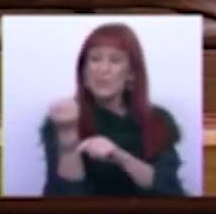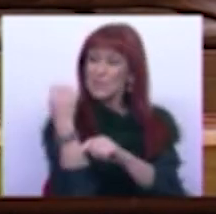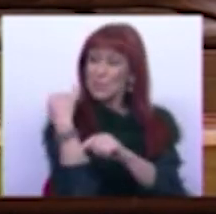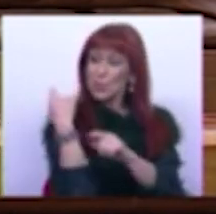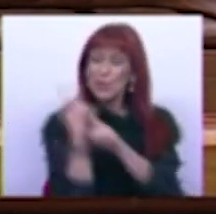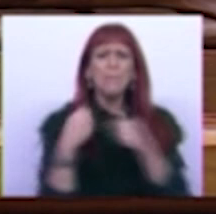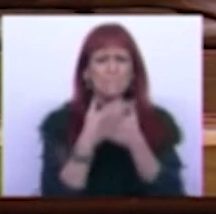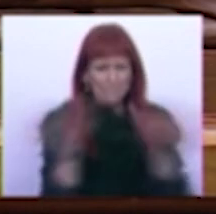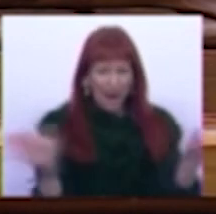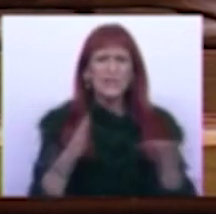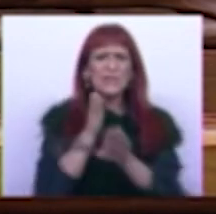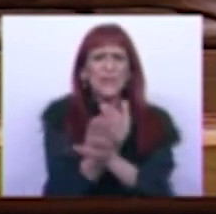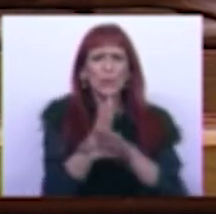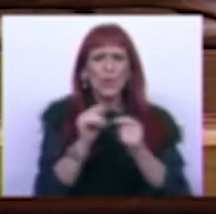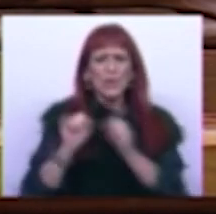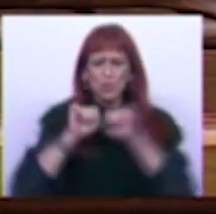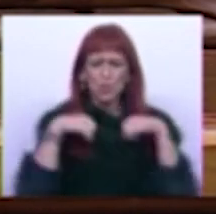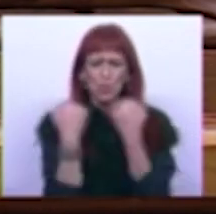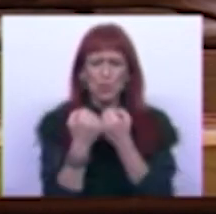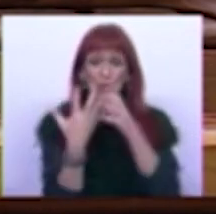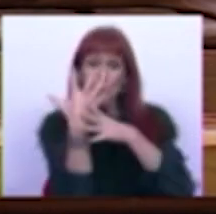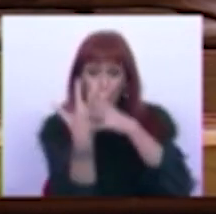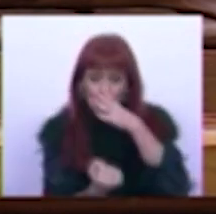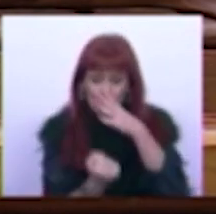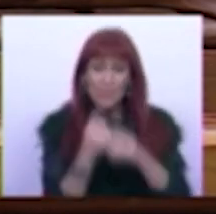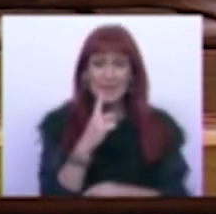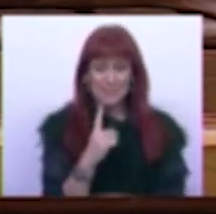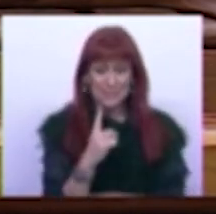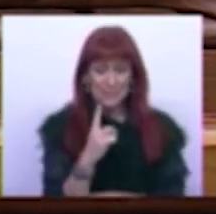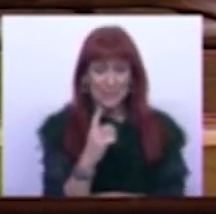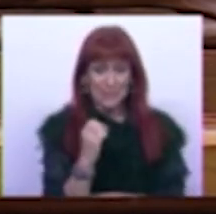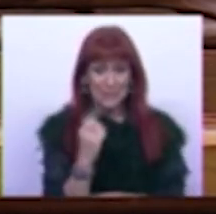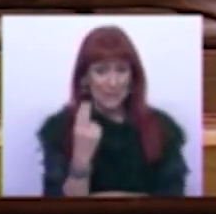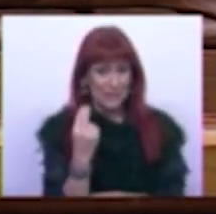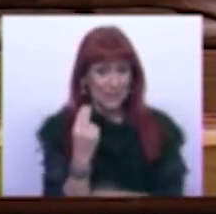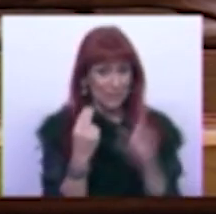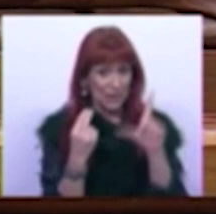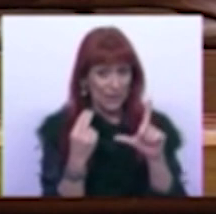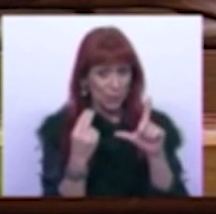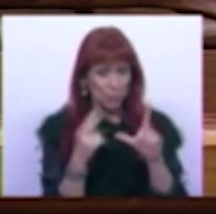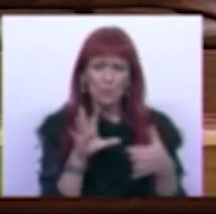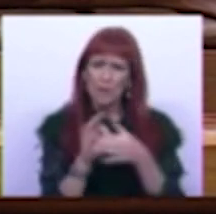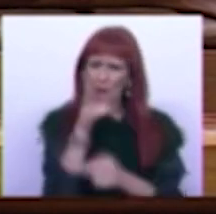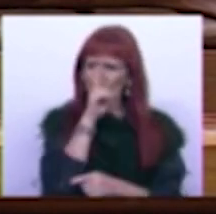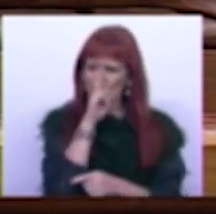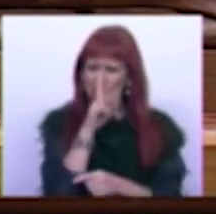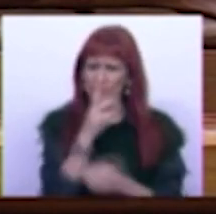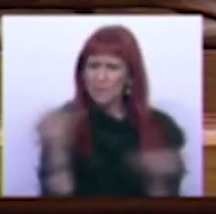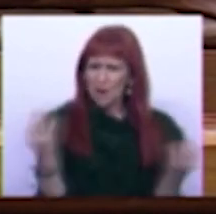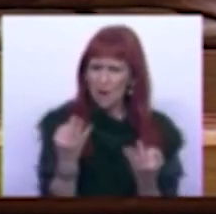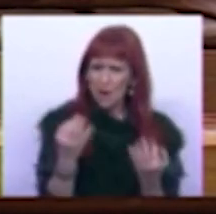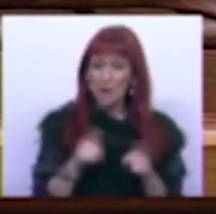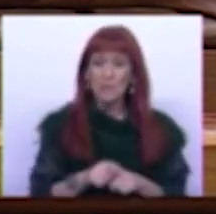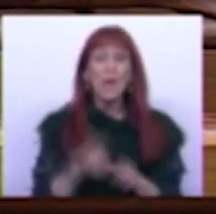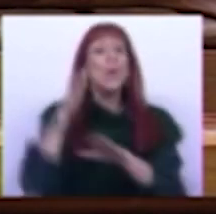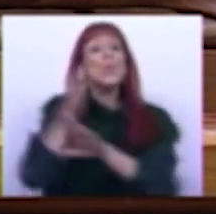e alargaremos ao setor social o desconto de 60 cêntimos por litro nos combustíveis. Para